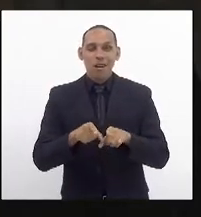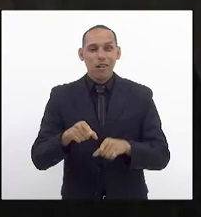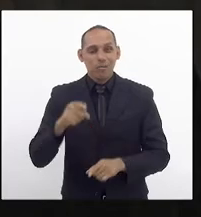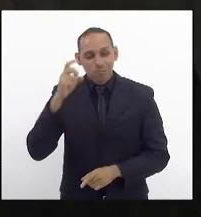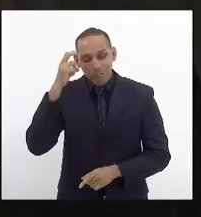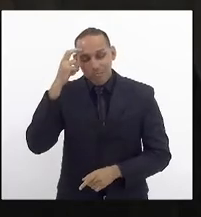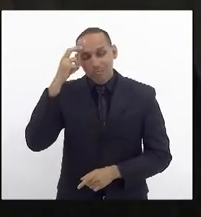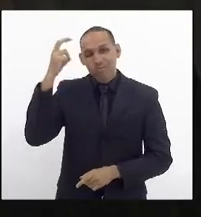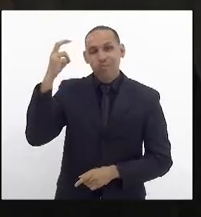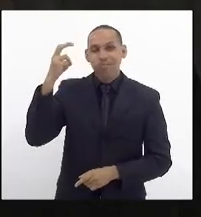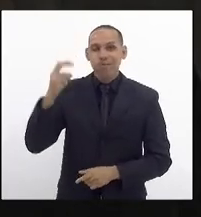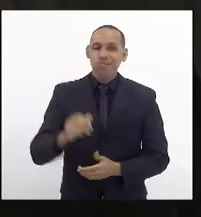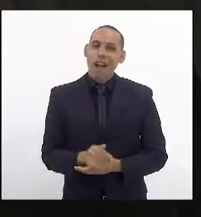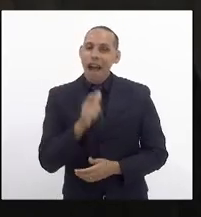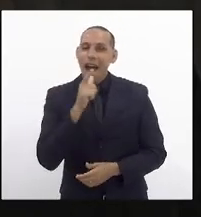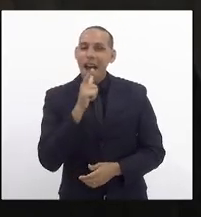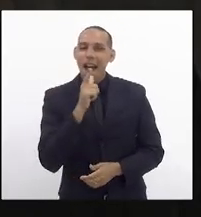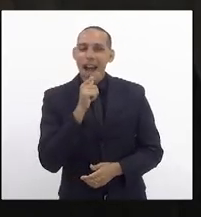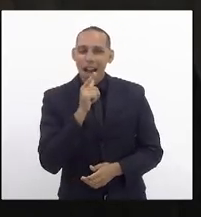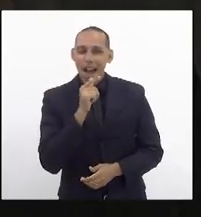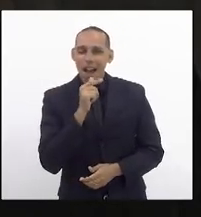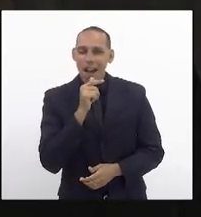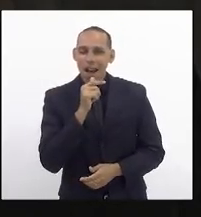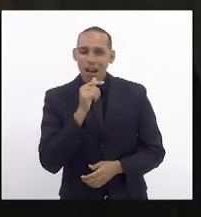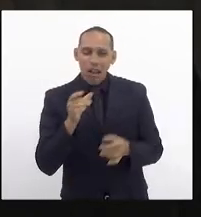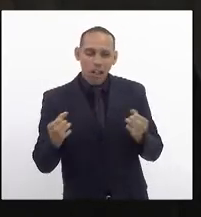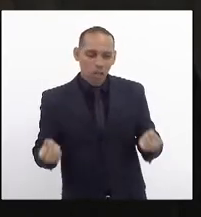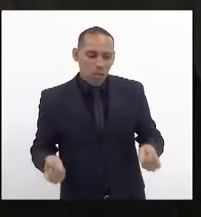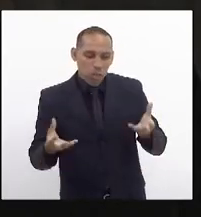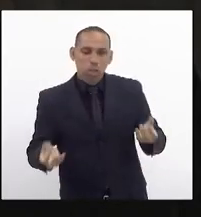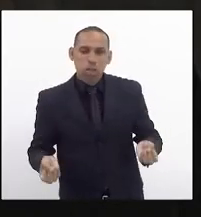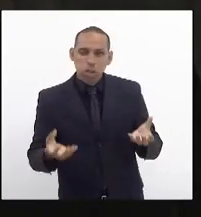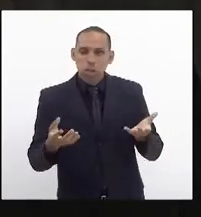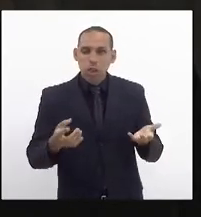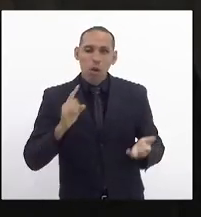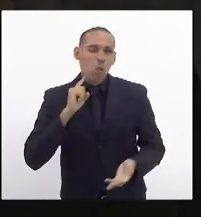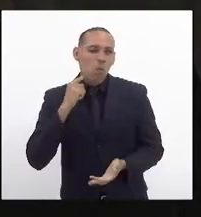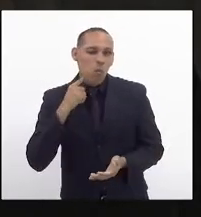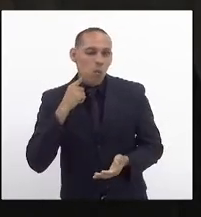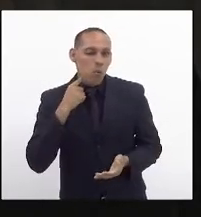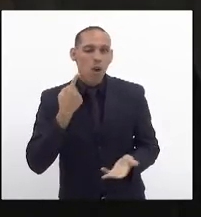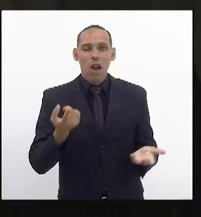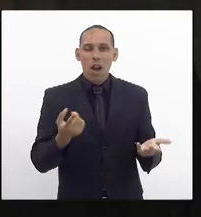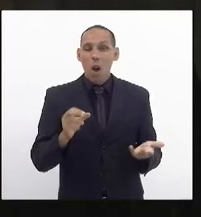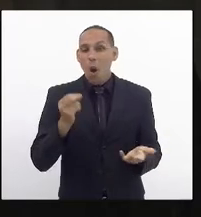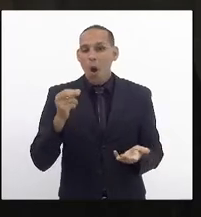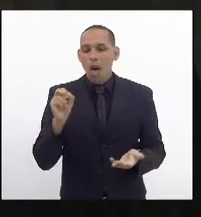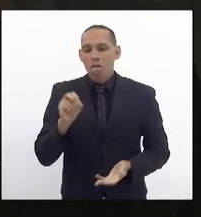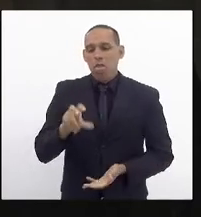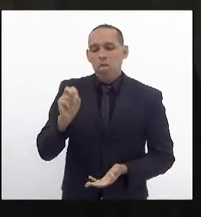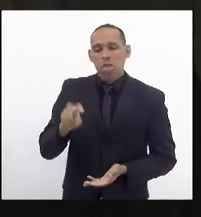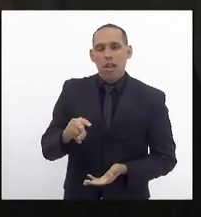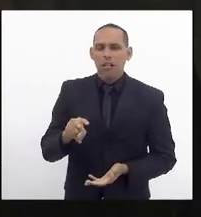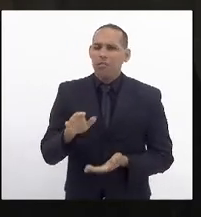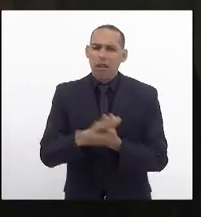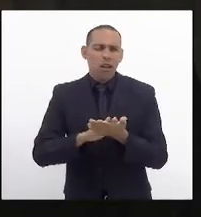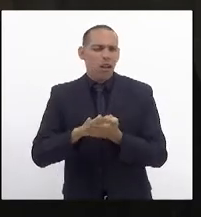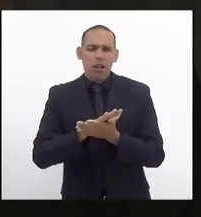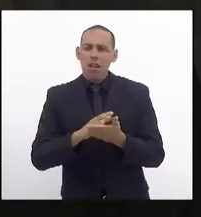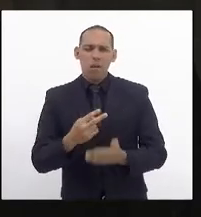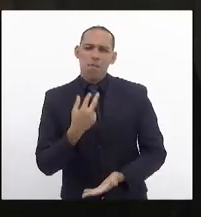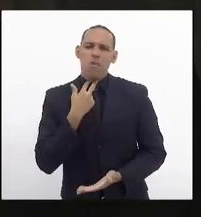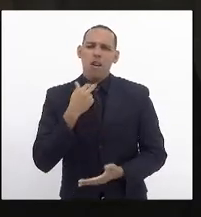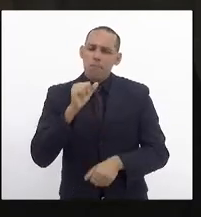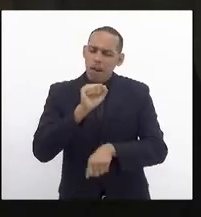bolada água não deve ser desperdiçada nem poluída nem envenenada é o que mais a gente vê fazer vamos parar com isso minha gente